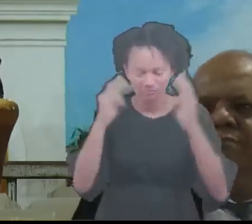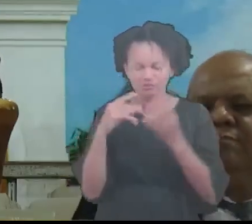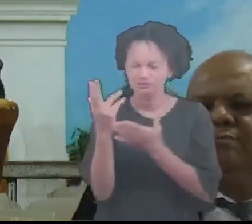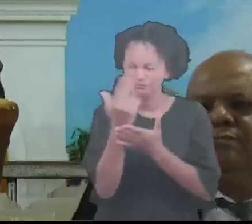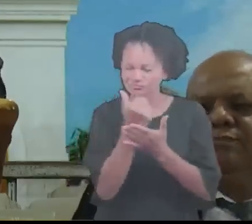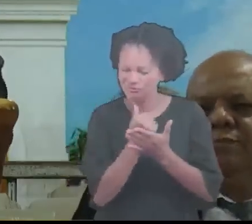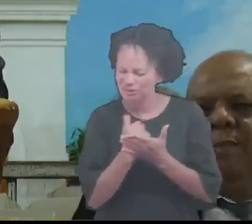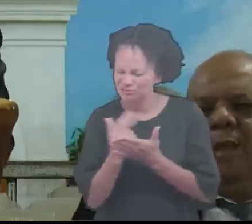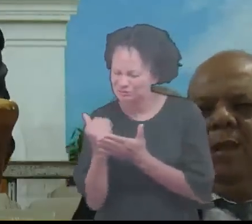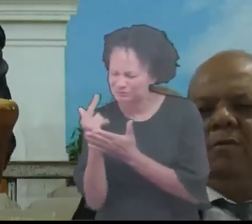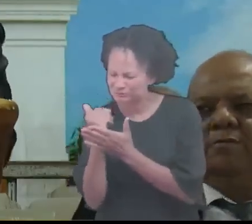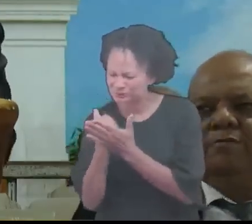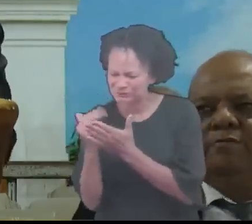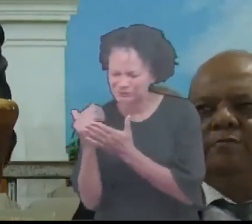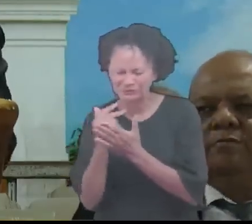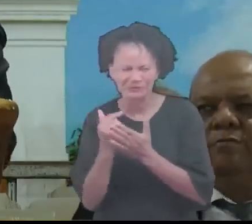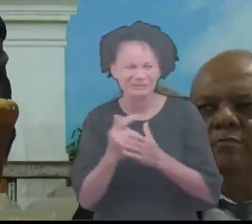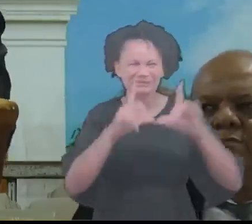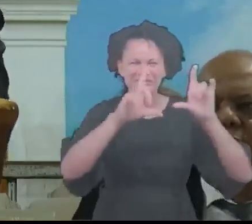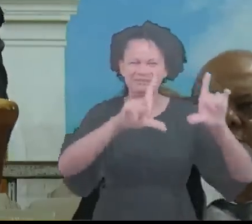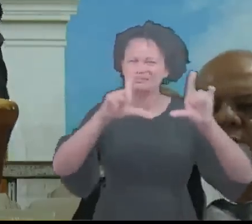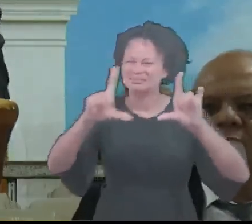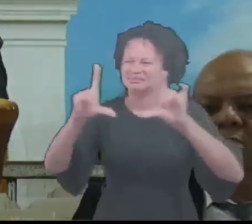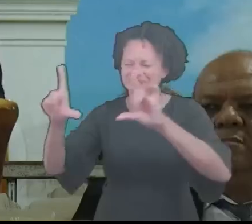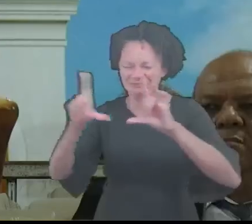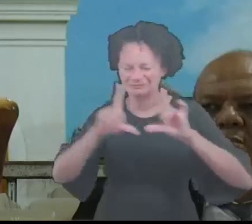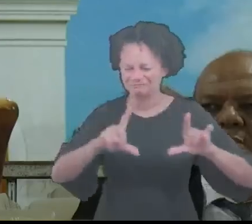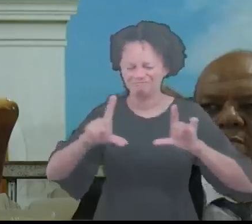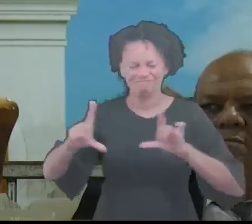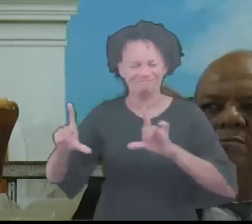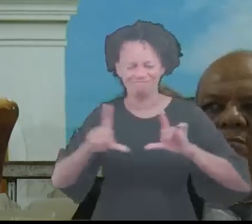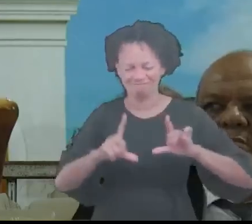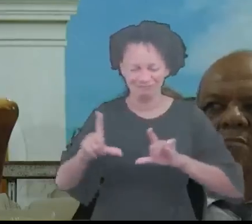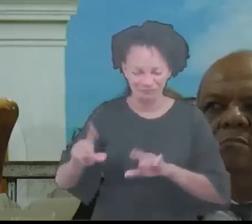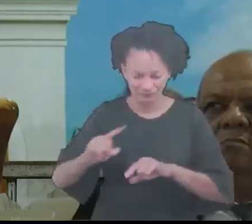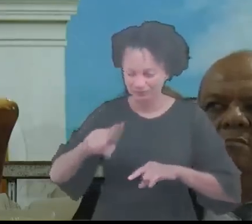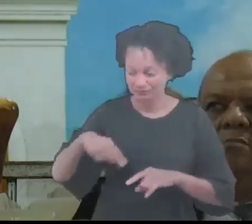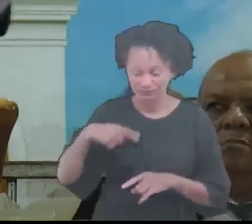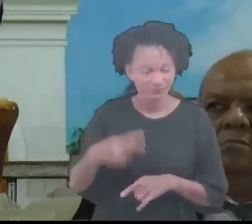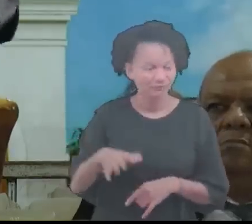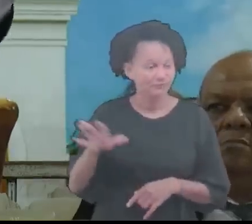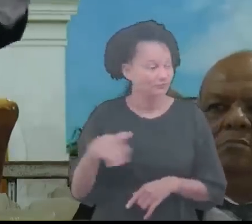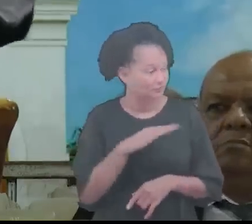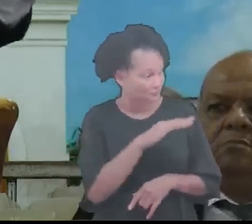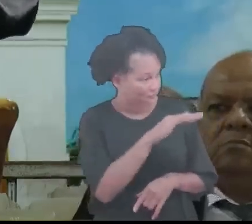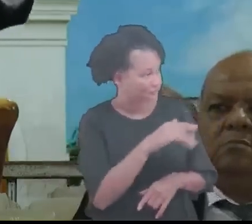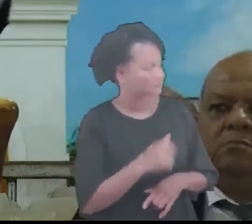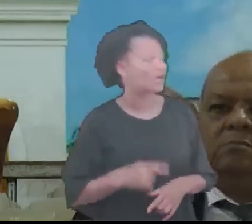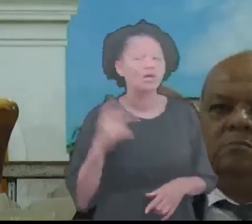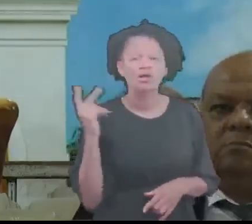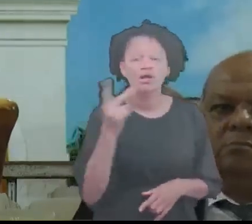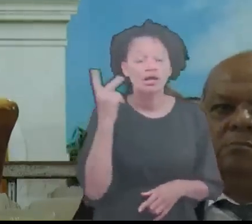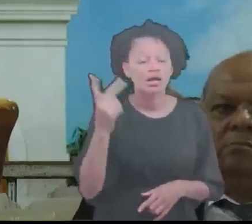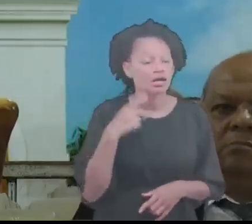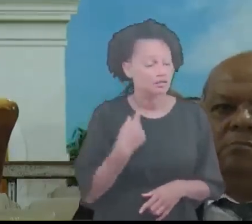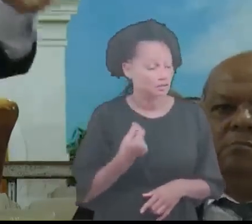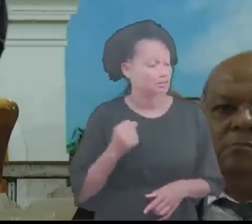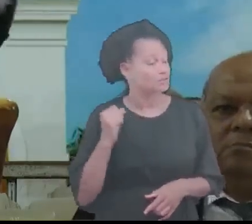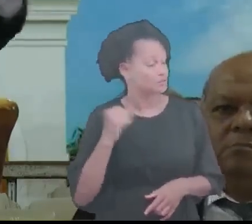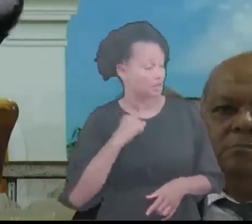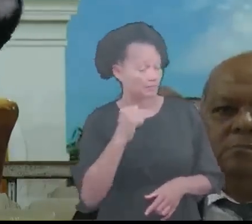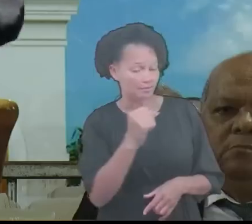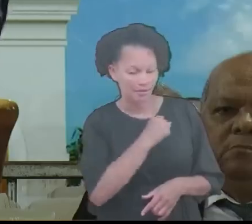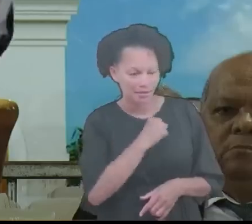desenhou todos os quadros da história de Moisés. Depois disse: olha, faça agora a história de Samuel. E